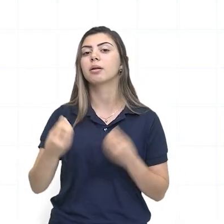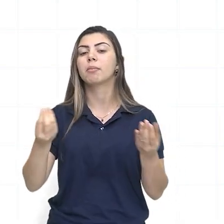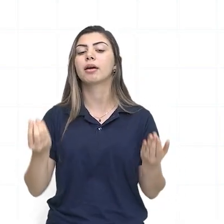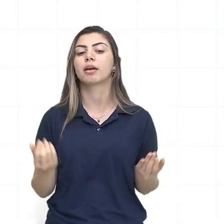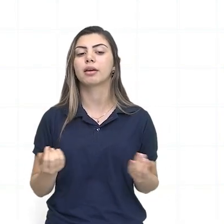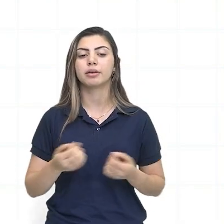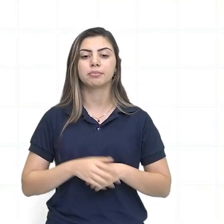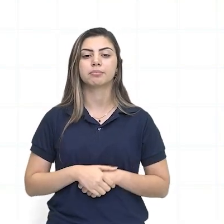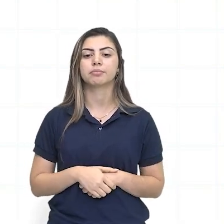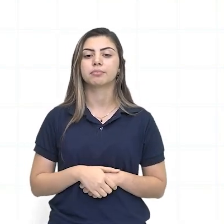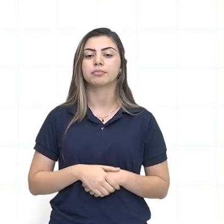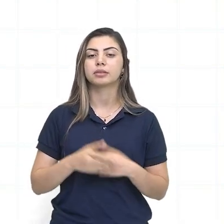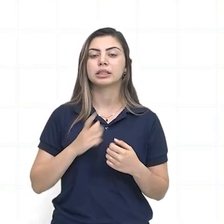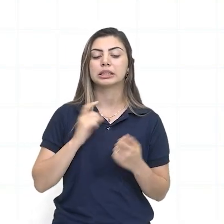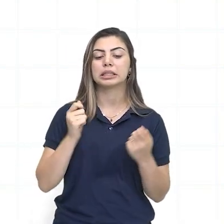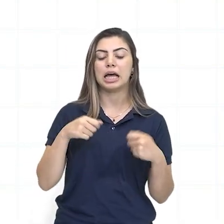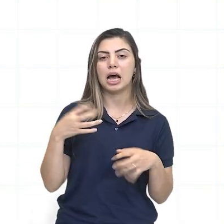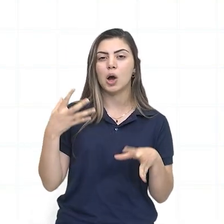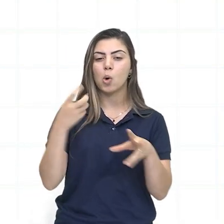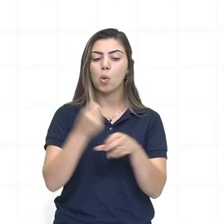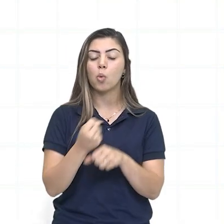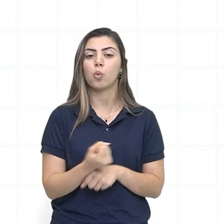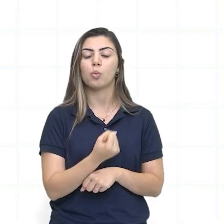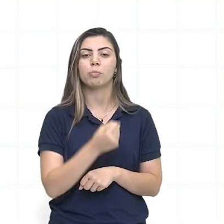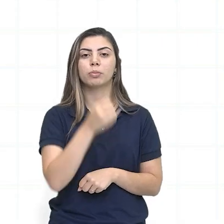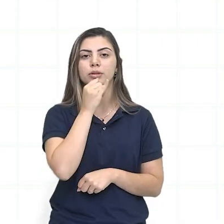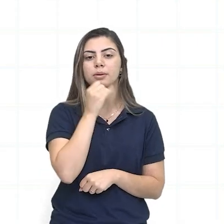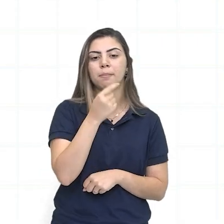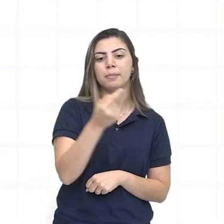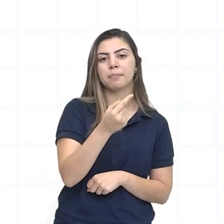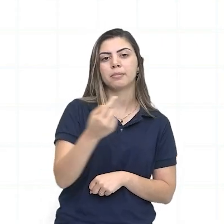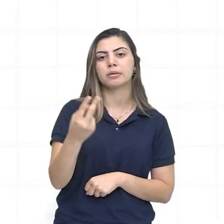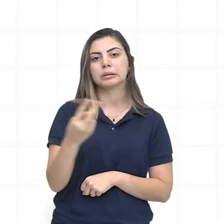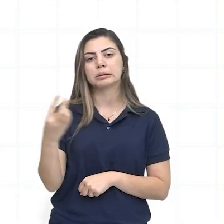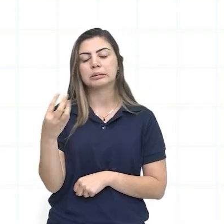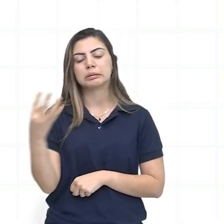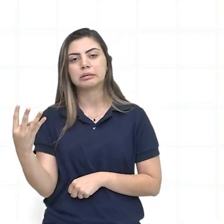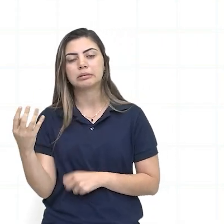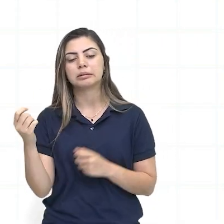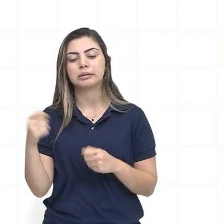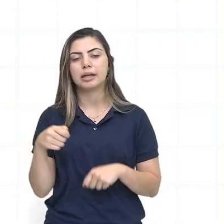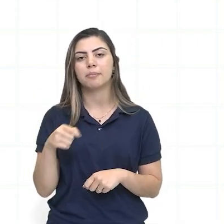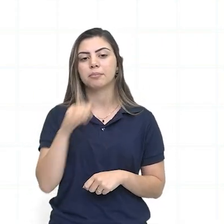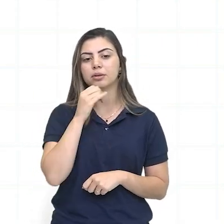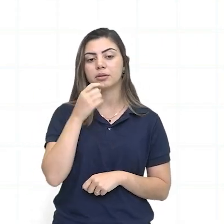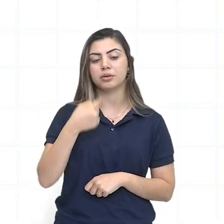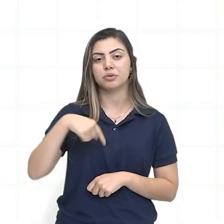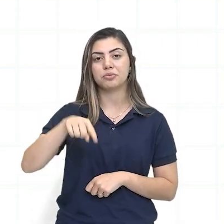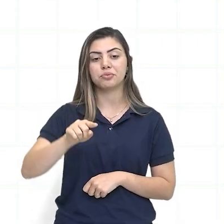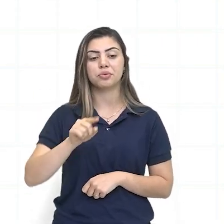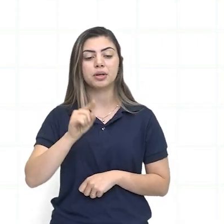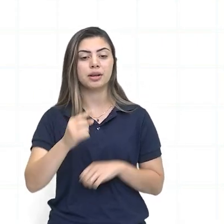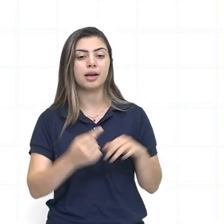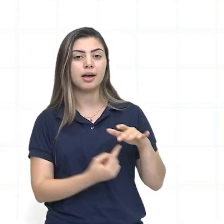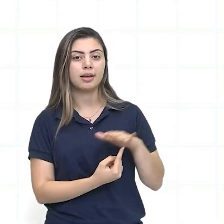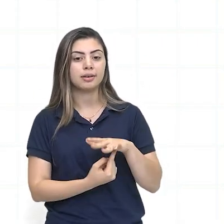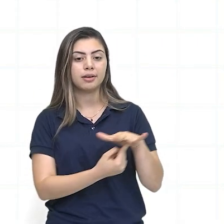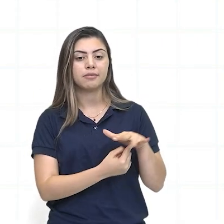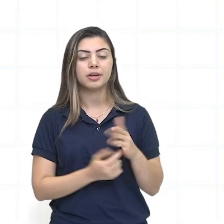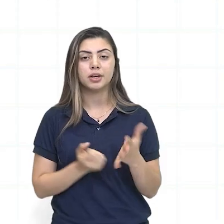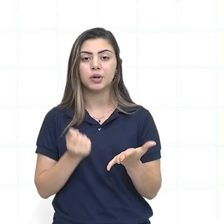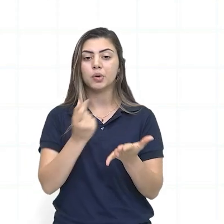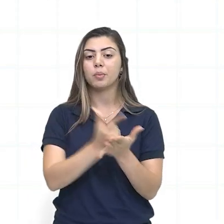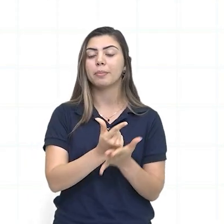marcar uma enumeração. Vou enumerar, então, algumas coisas. Fui à feira e comprei. 2